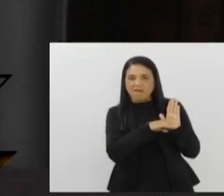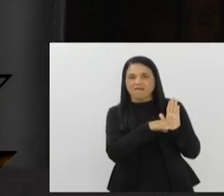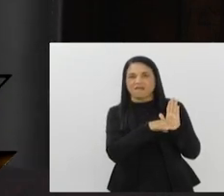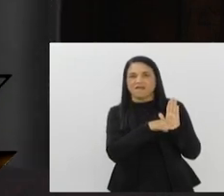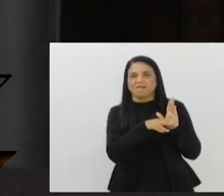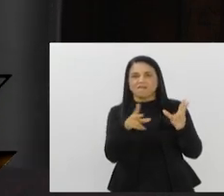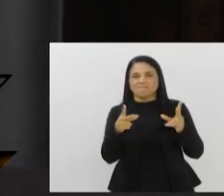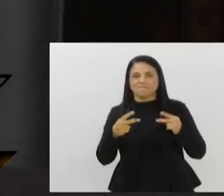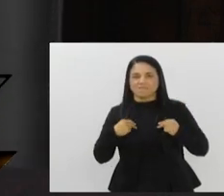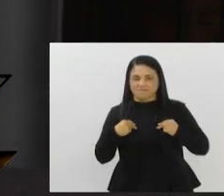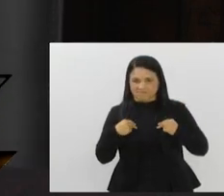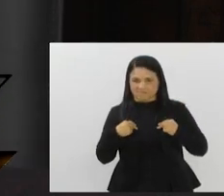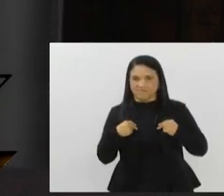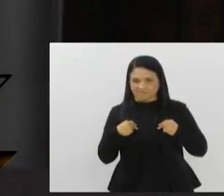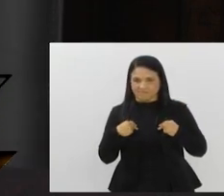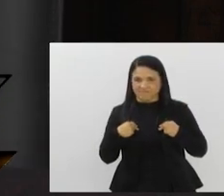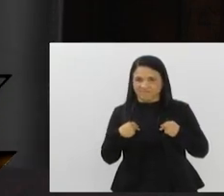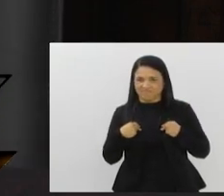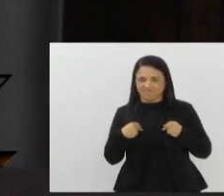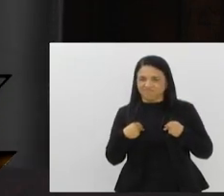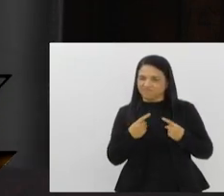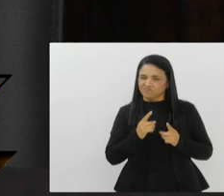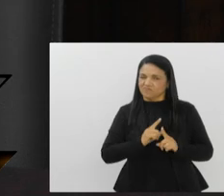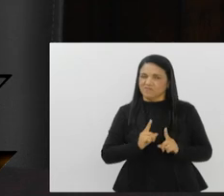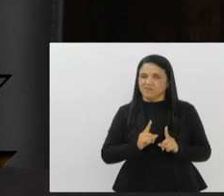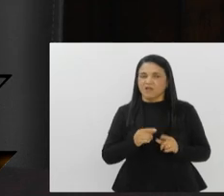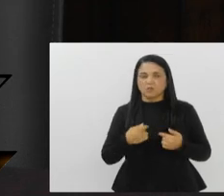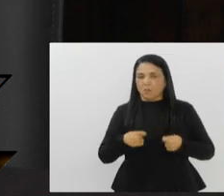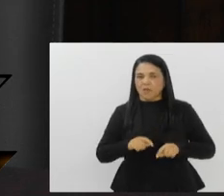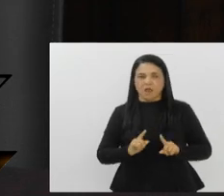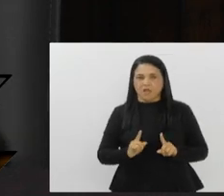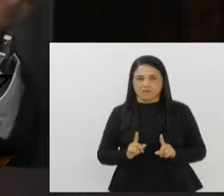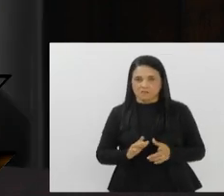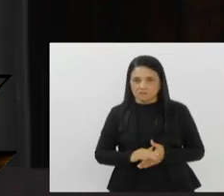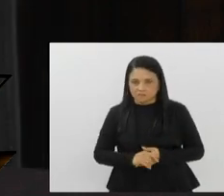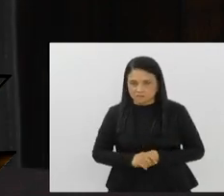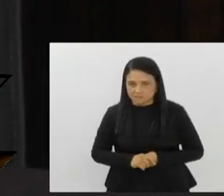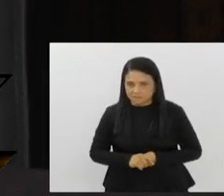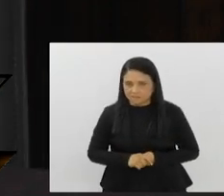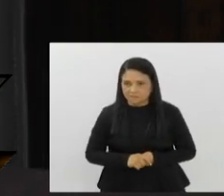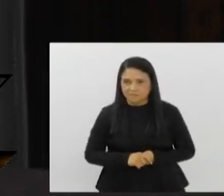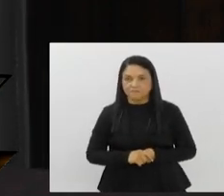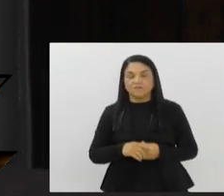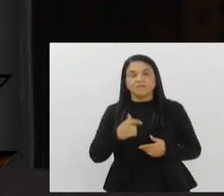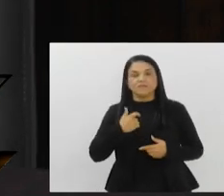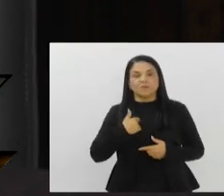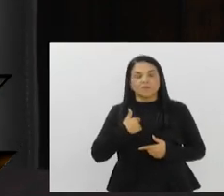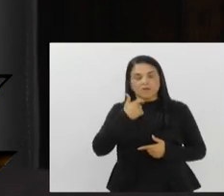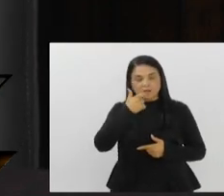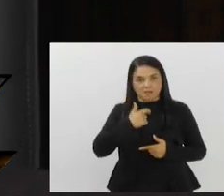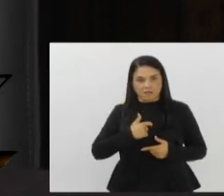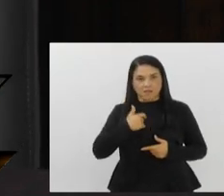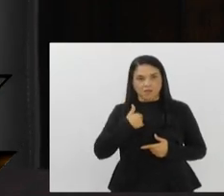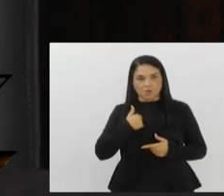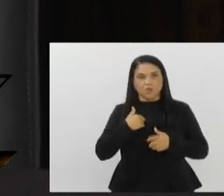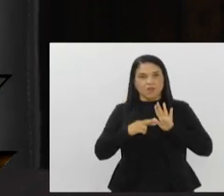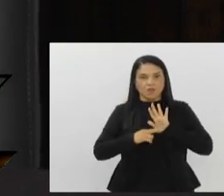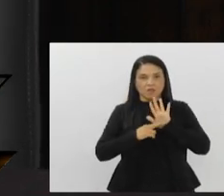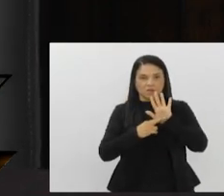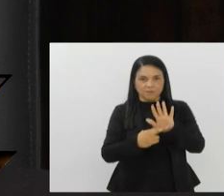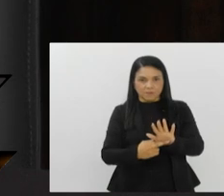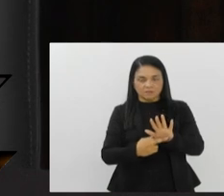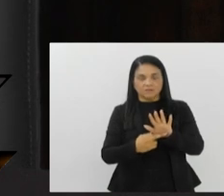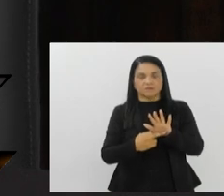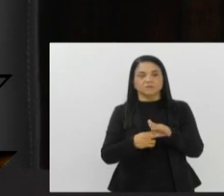entrega n de de importante condecoração e o Dr Renato Tonini presidente da s Sérgio aqui representando a Dra Márcia